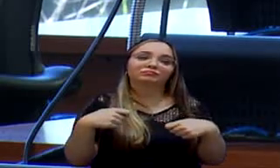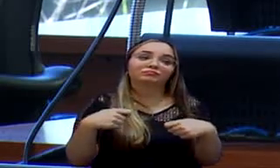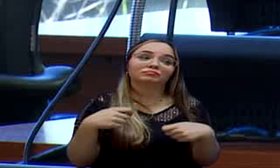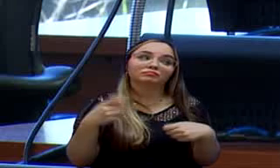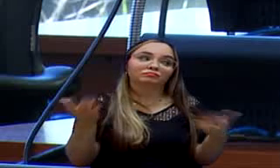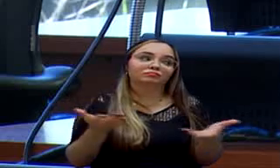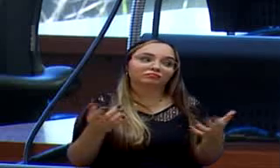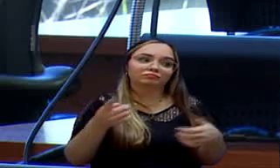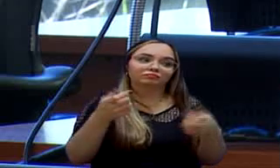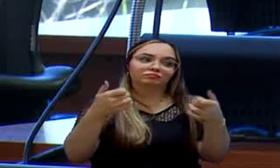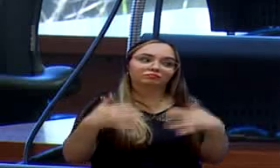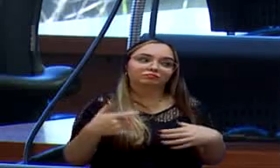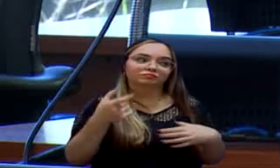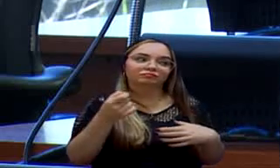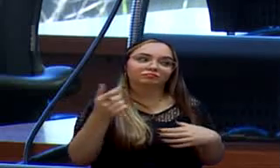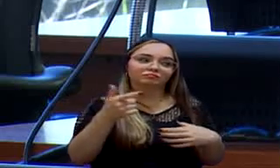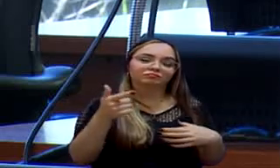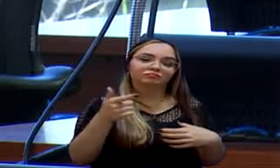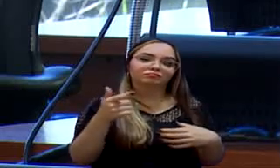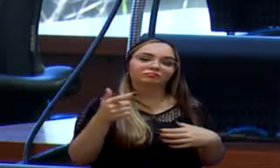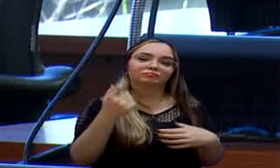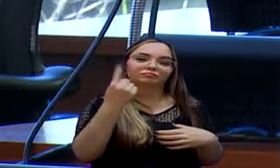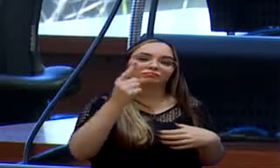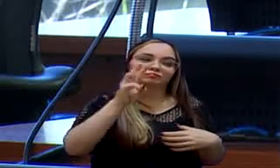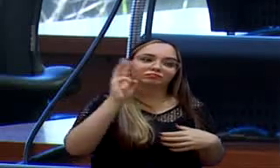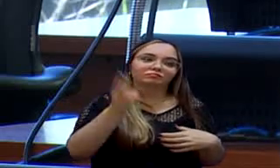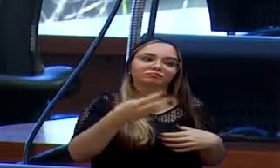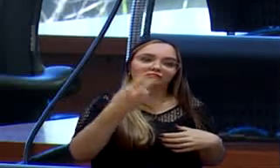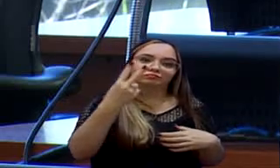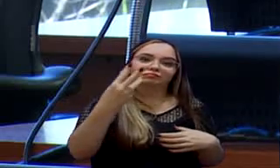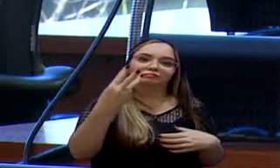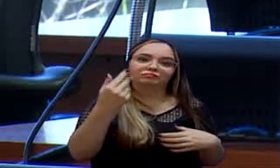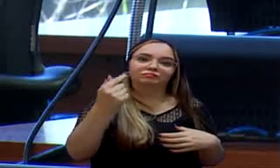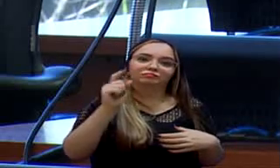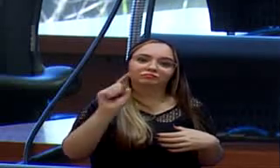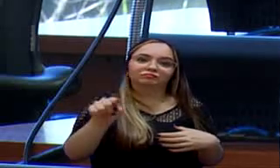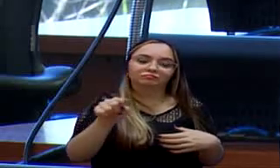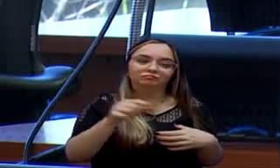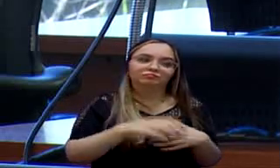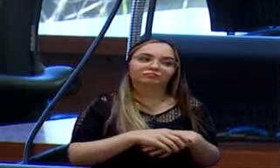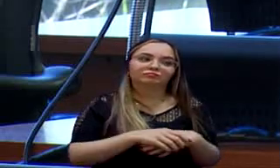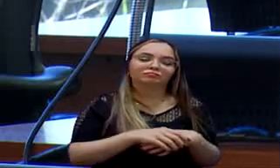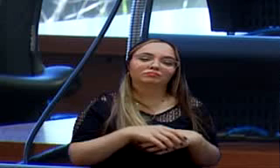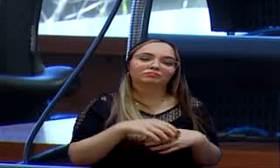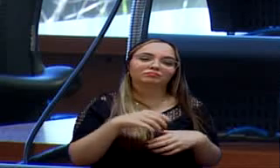trouxe aqui 2022 né um milhão 237 mil